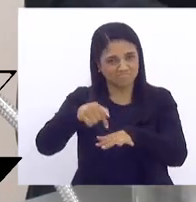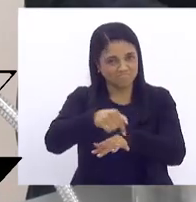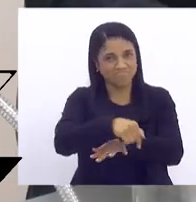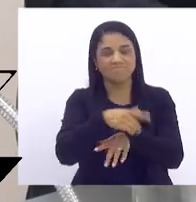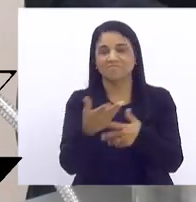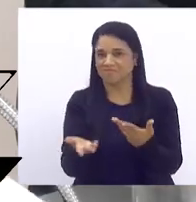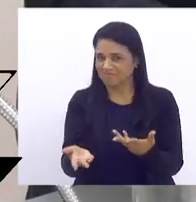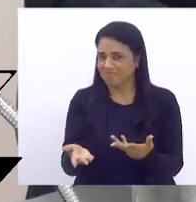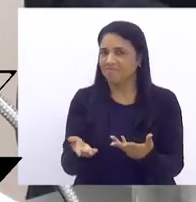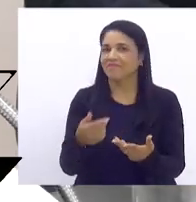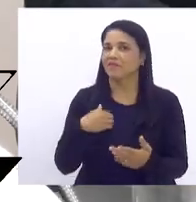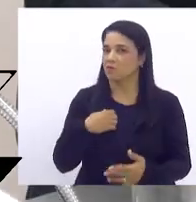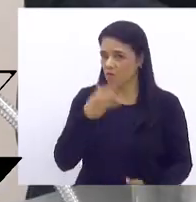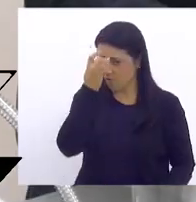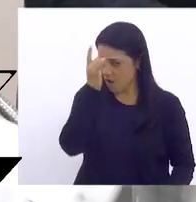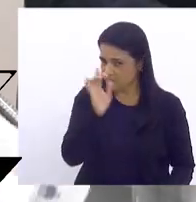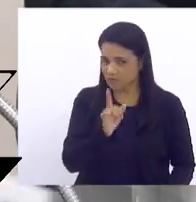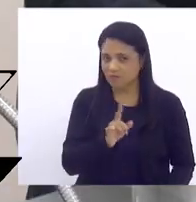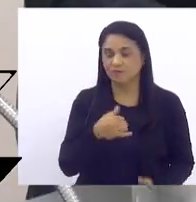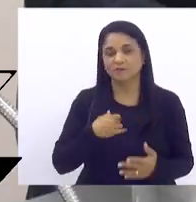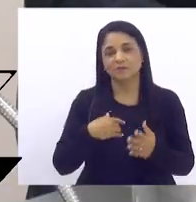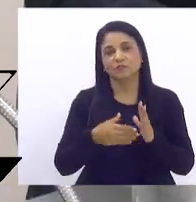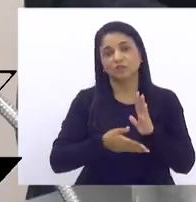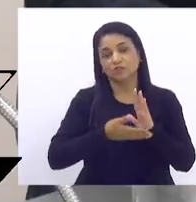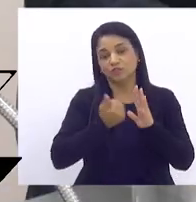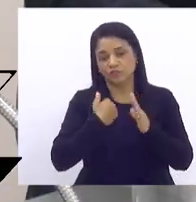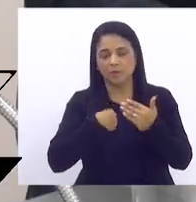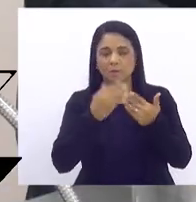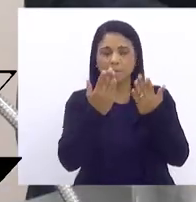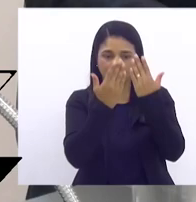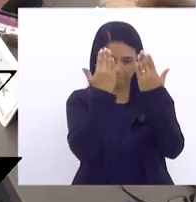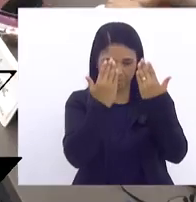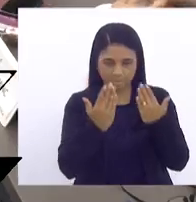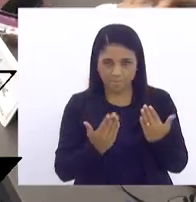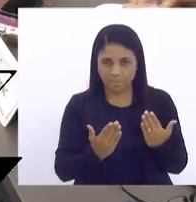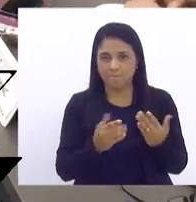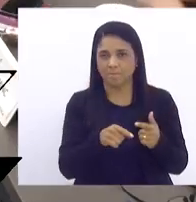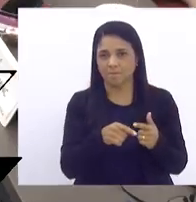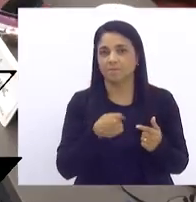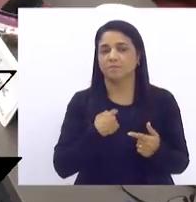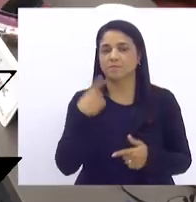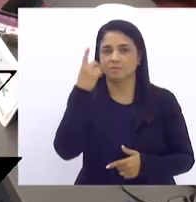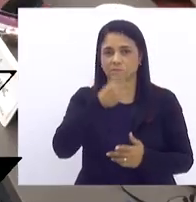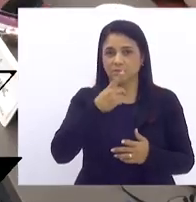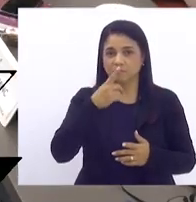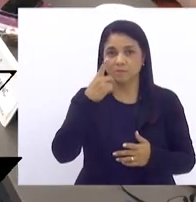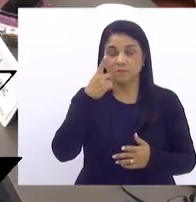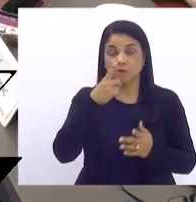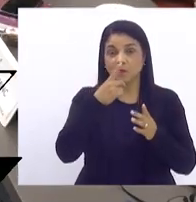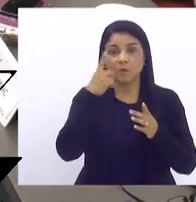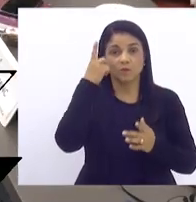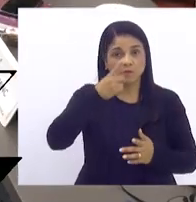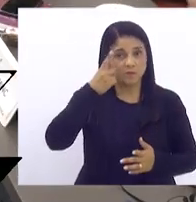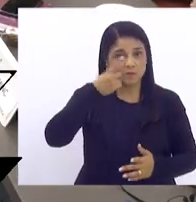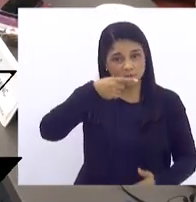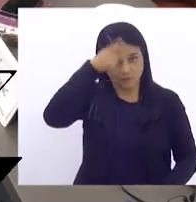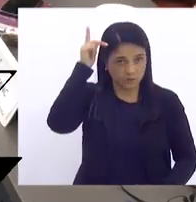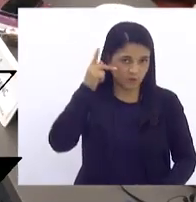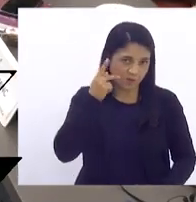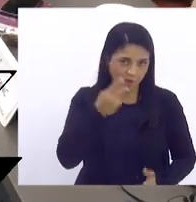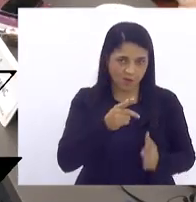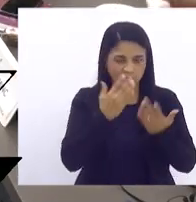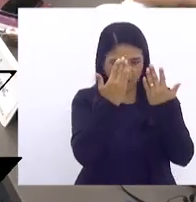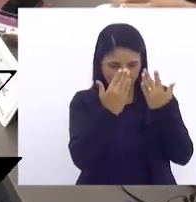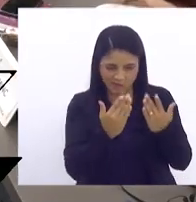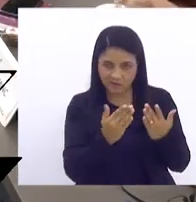Paulo, retirado de pauta, então, com vistas ao deputado Luiz Paulo. Presidente, Vossa Excelência me permite um breve parênteses. Não, só